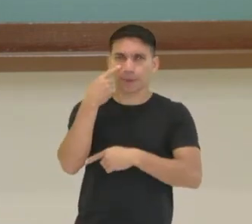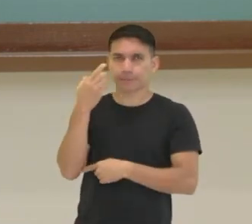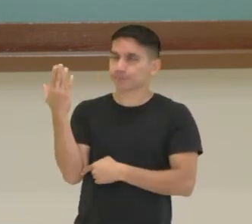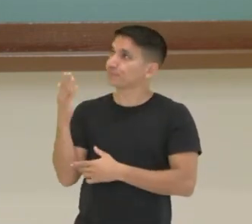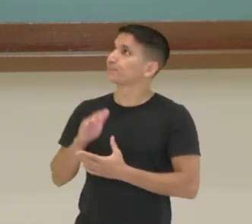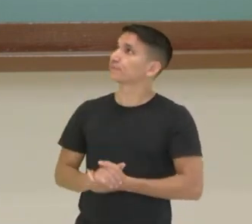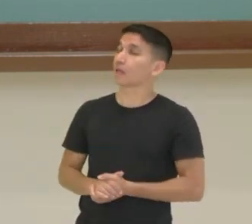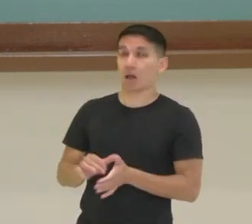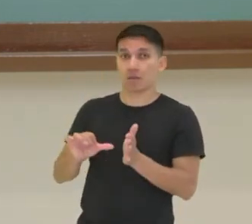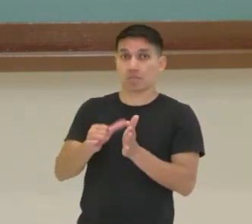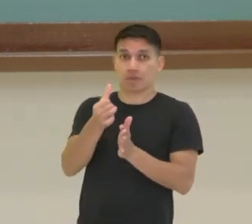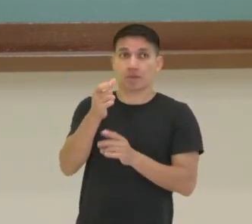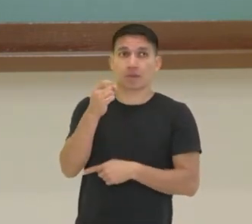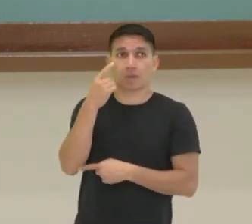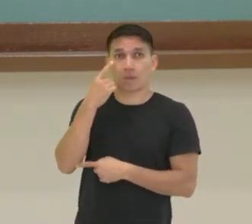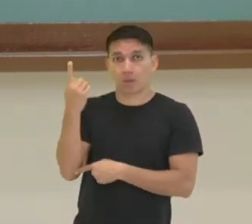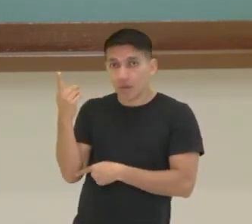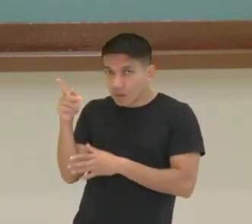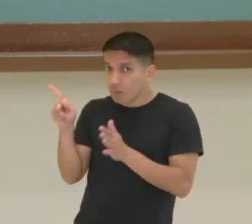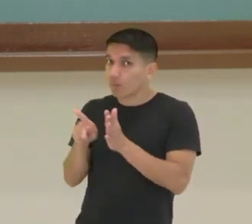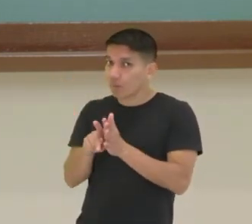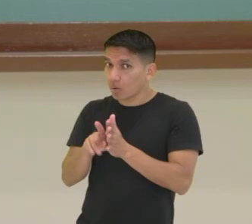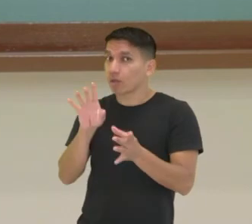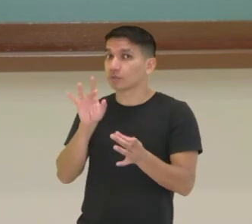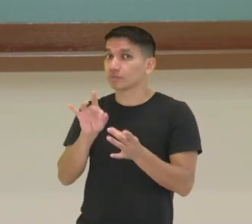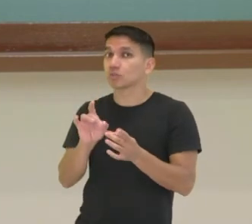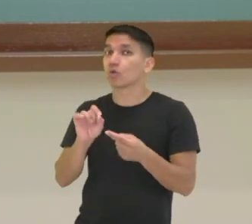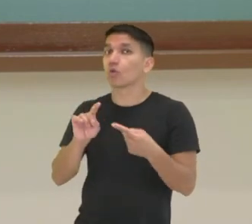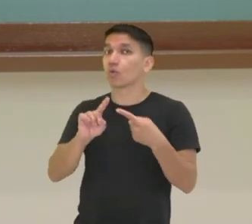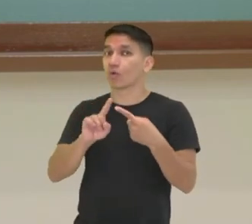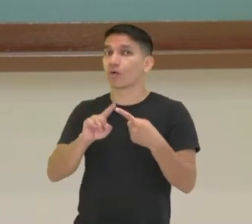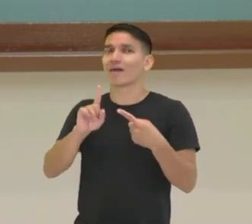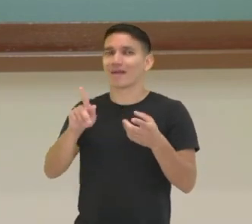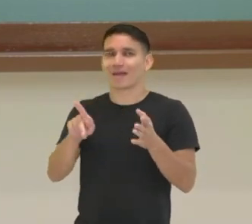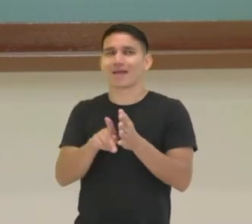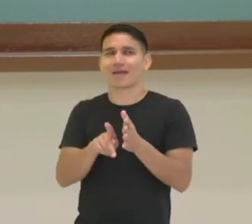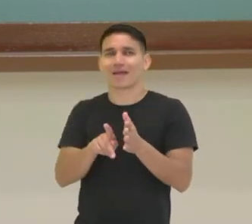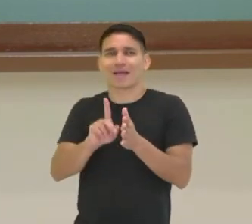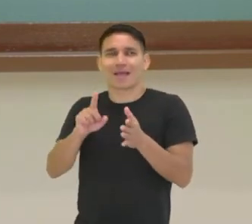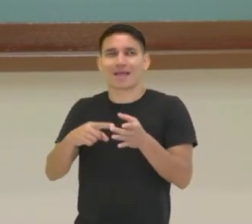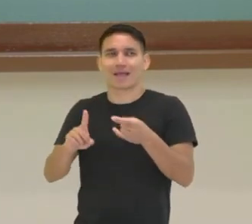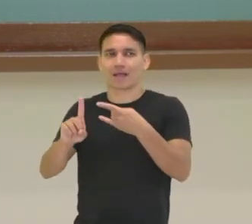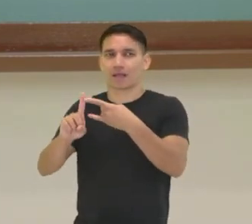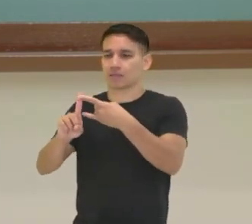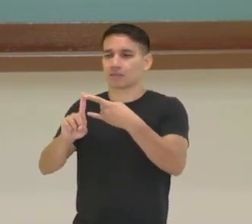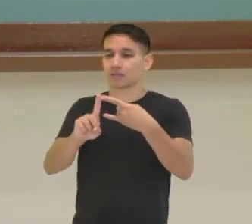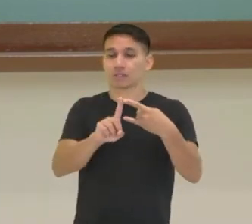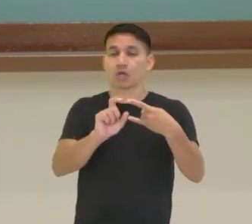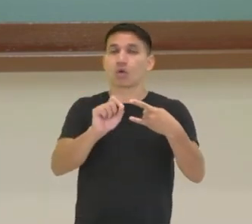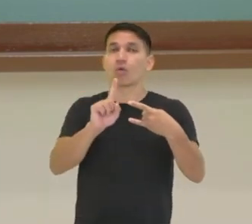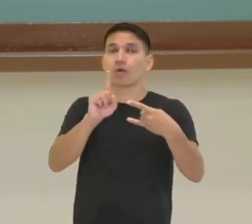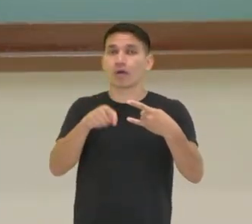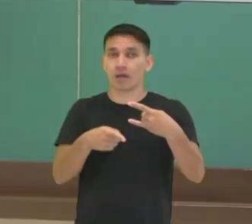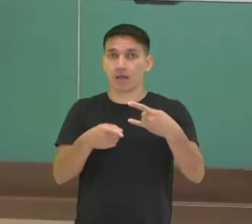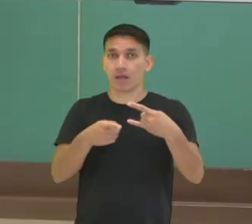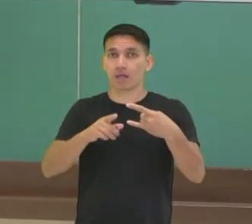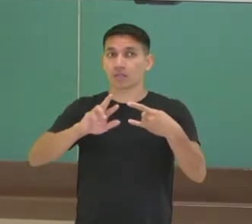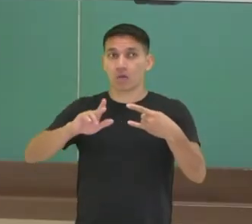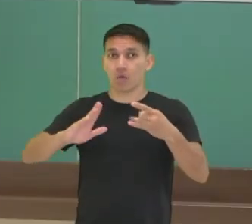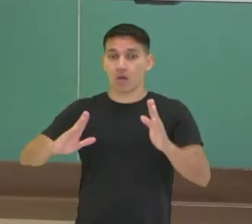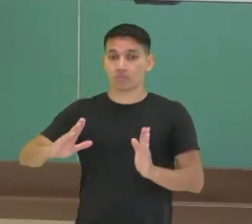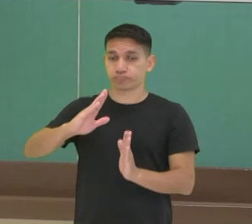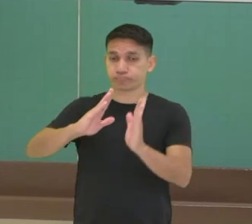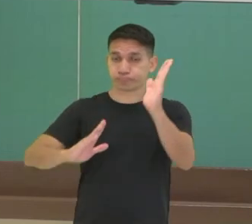Primeira propriedade, para o trapézio isósceles, tá? Aquele que tem os lados paralelos, os lados não paralelos de mesma medida.